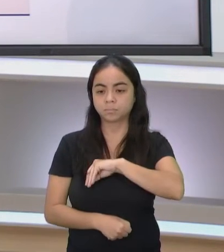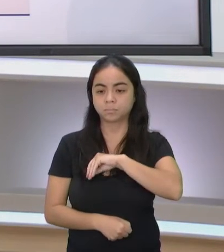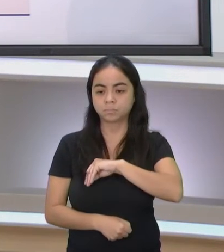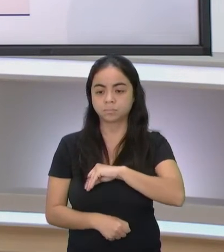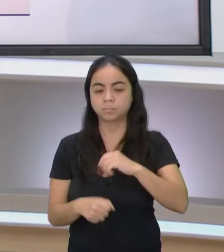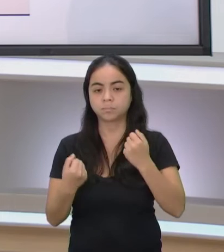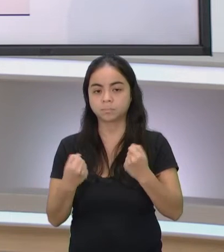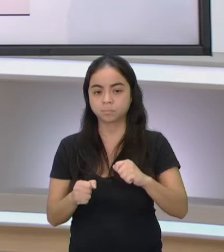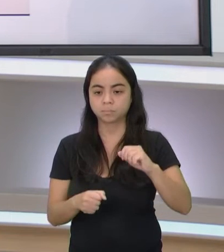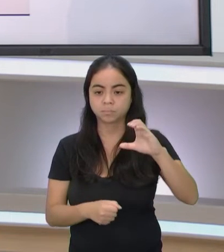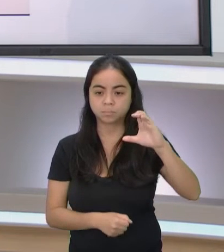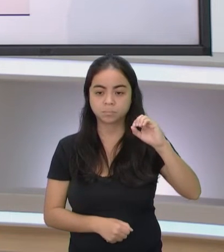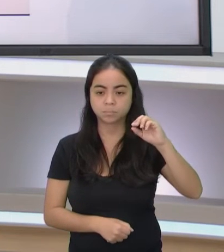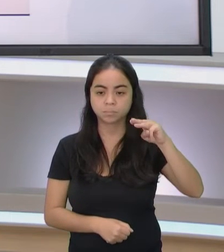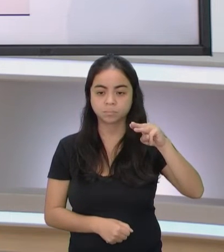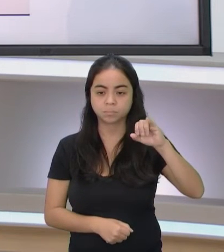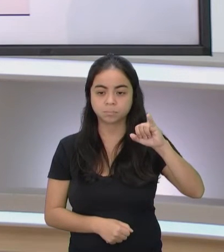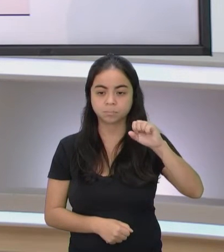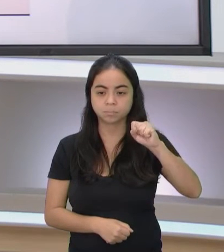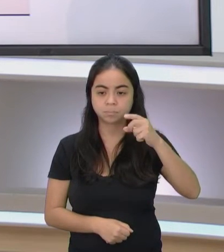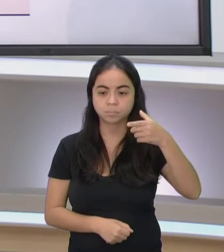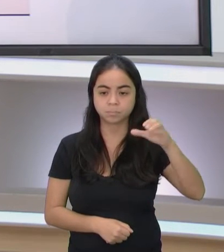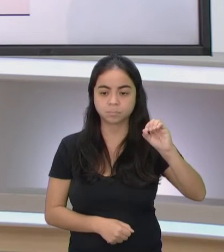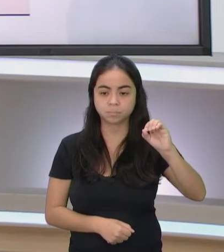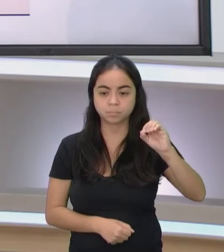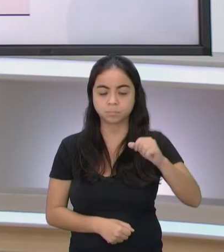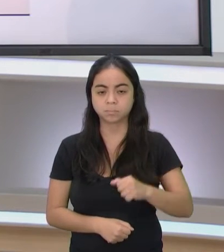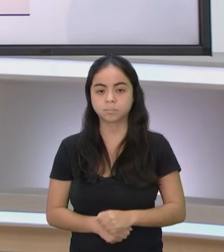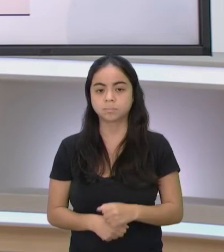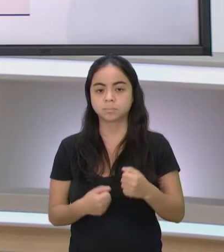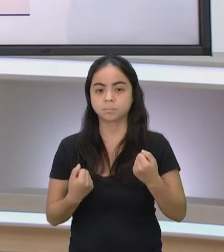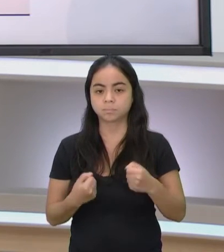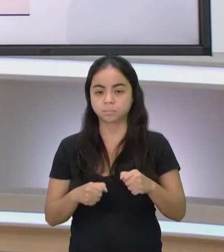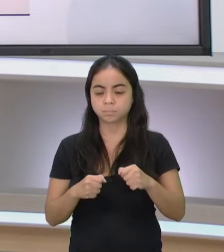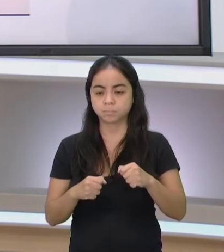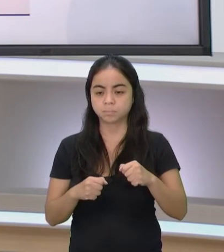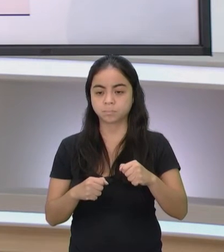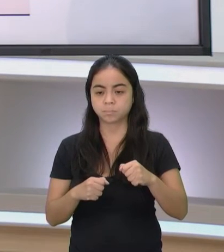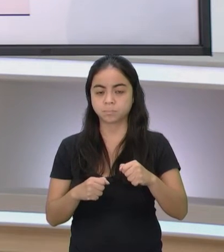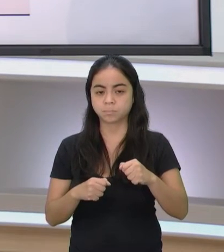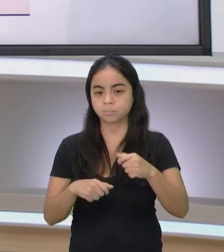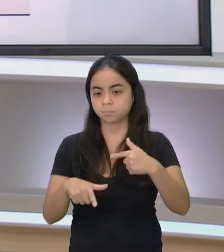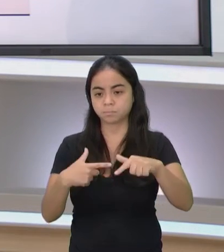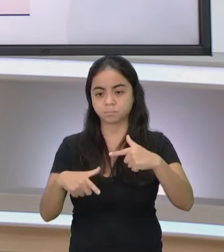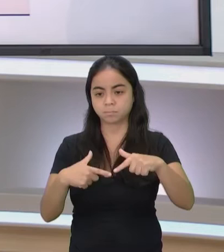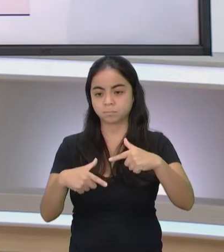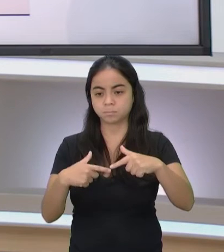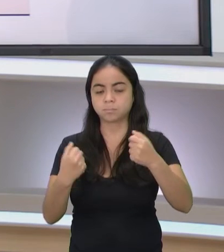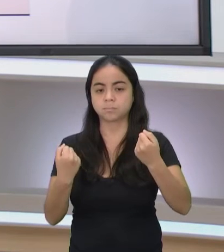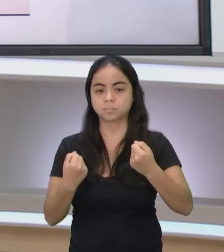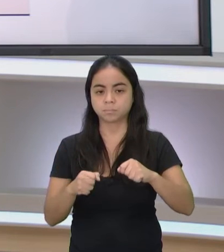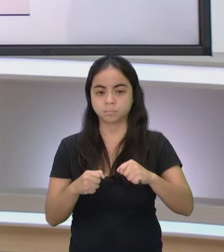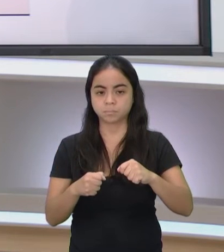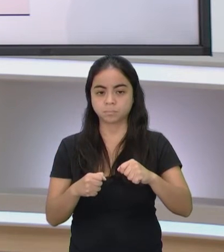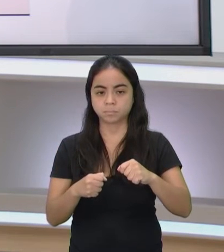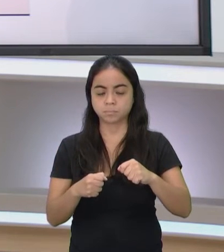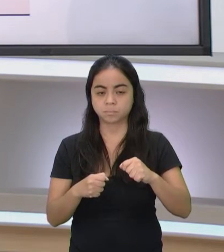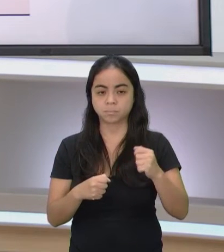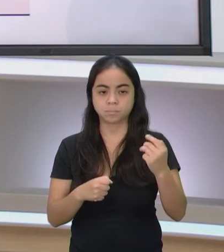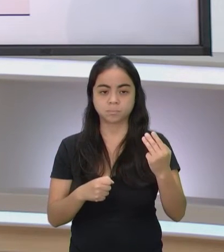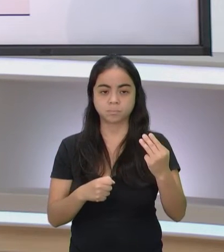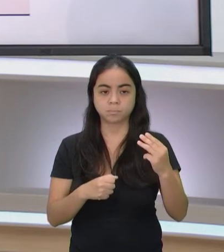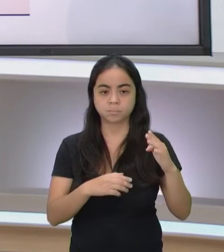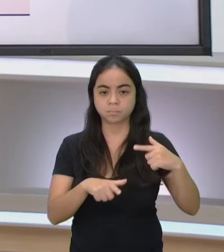uma comissão, pode ser a unha que eu fiz, pode ser o serviço terceirizado